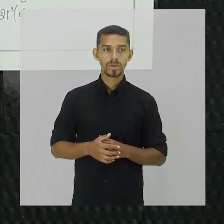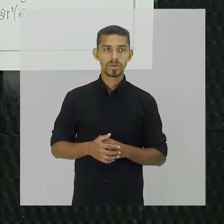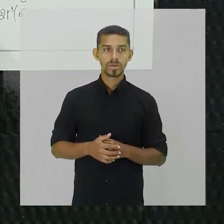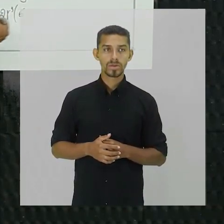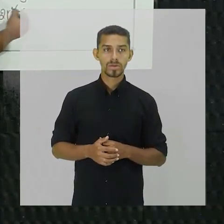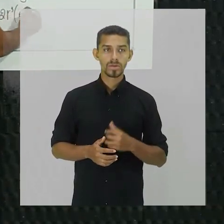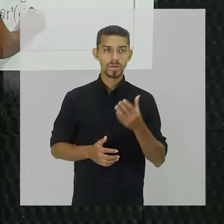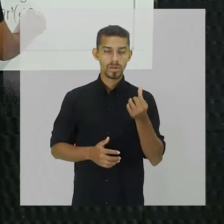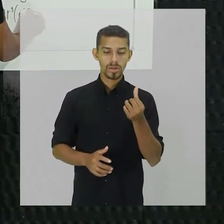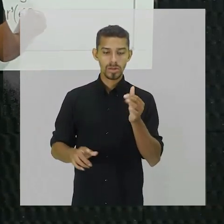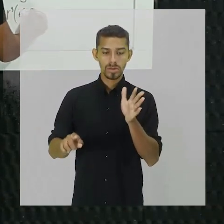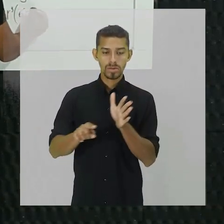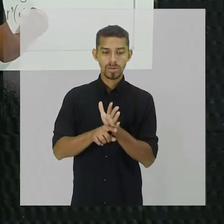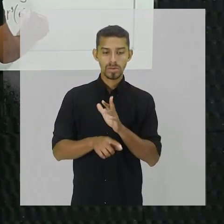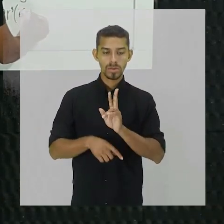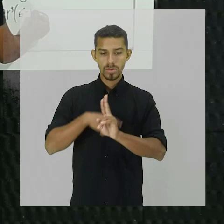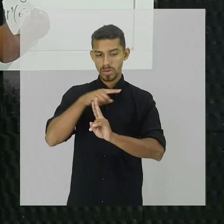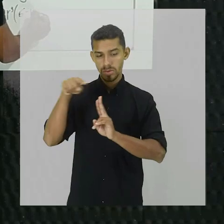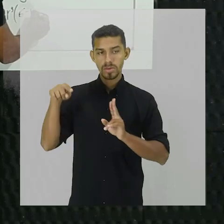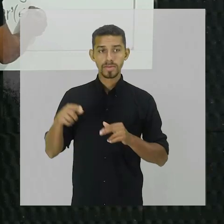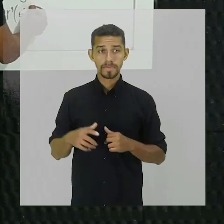π